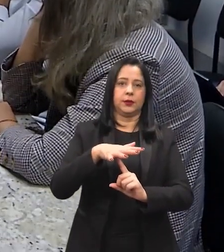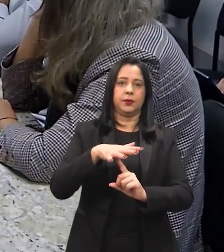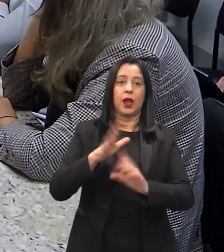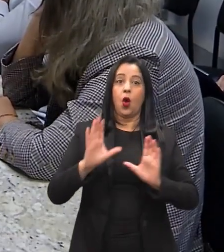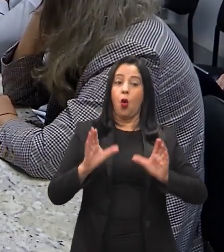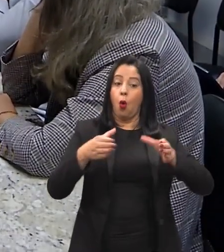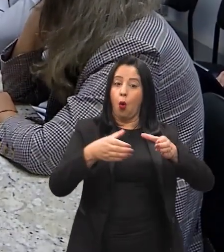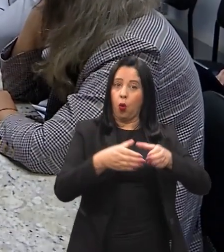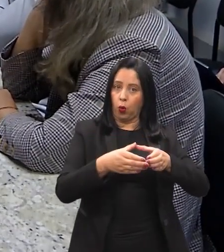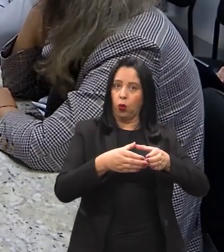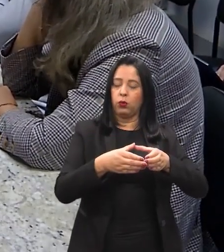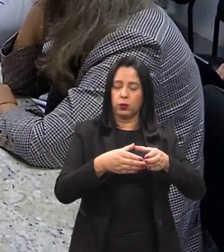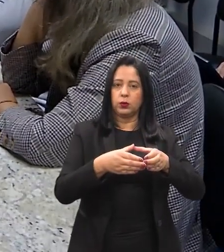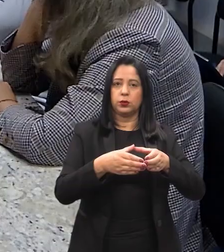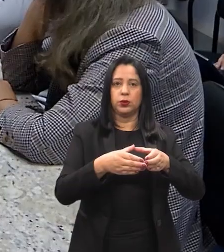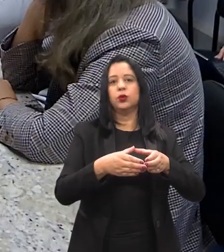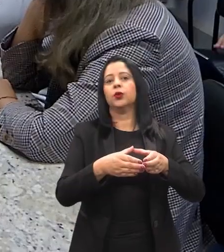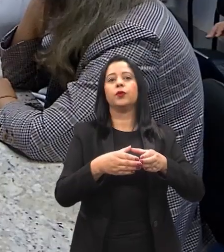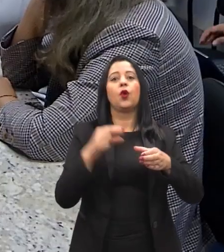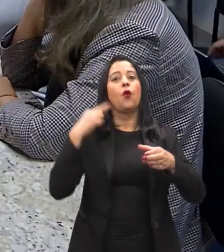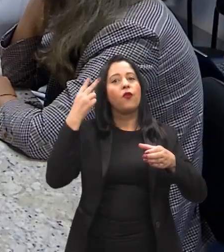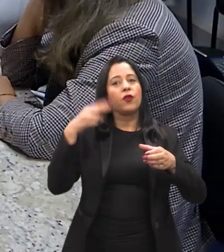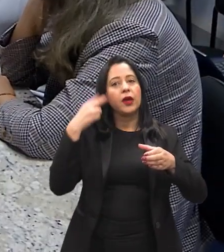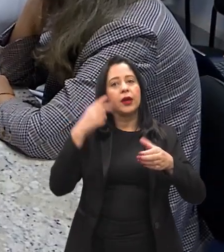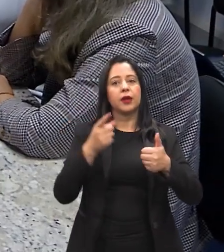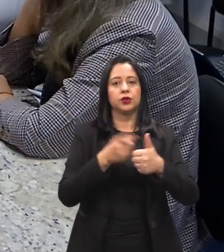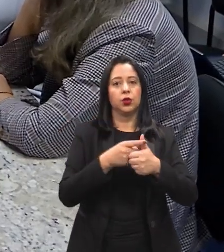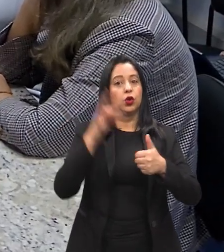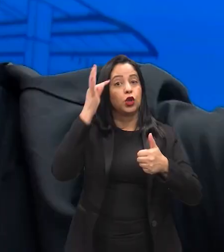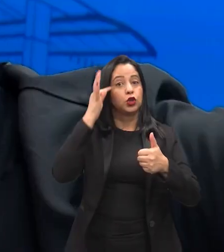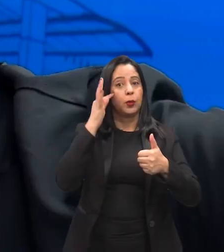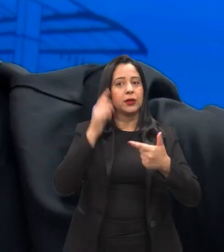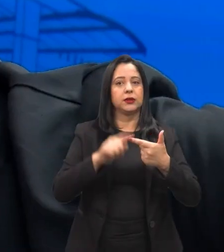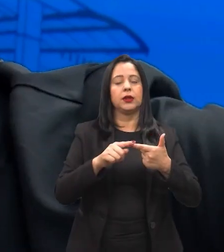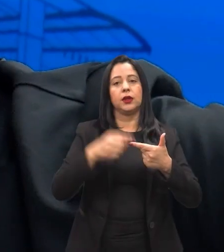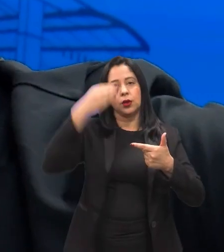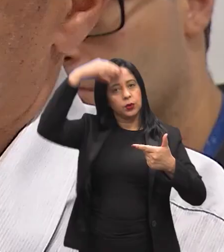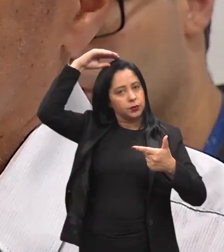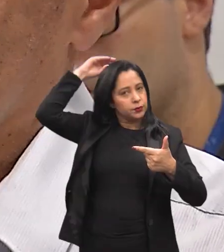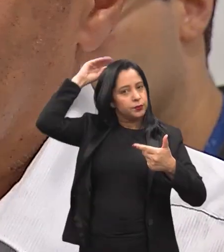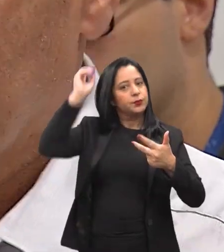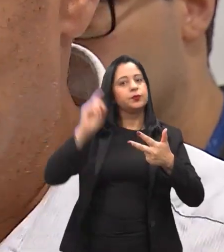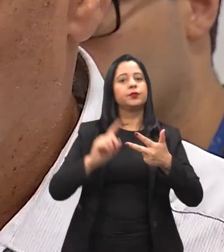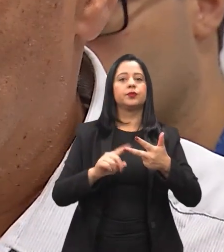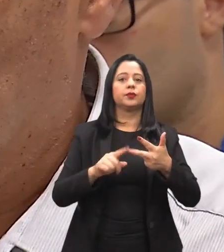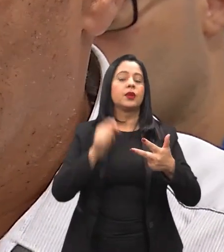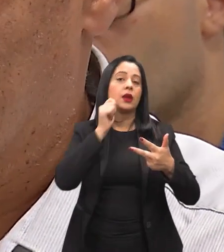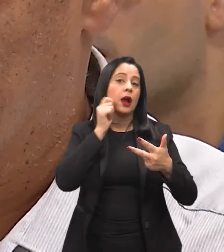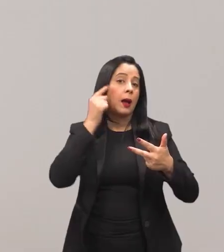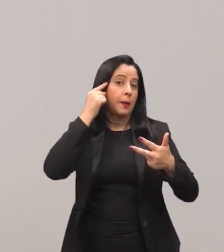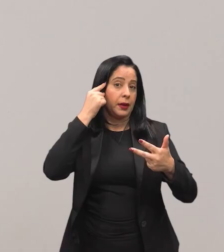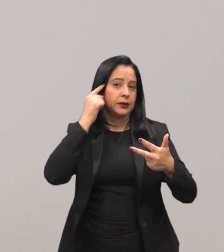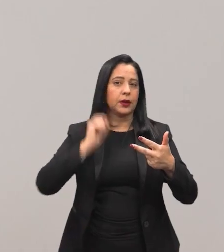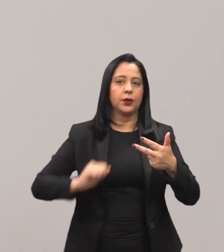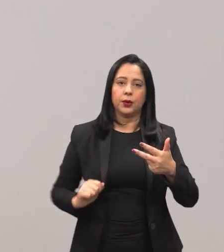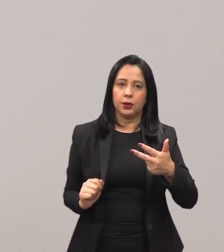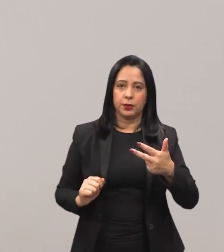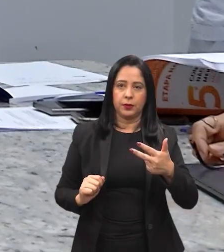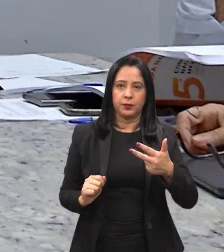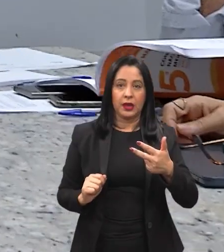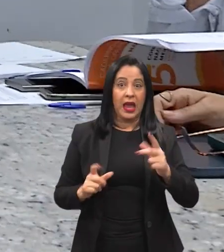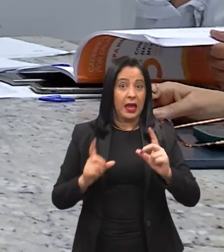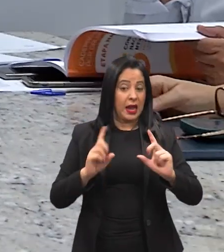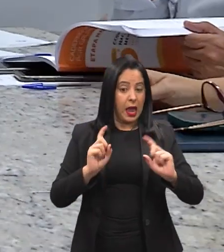Campos. A Comissão de Meio Ambiente, formada pelos vereadores Tomás Henrique, Carlos Abranches e Amélia